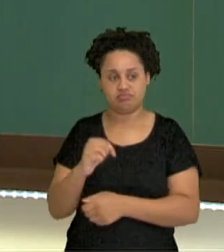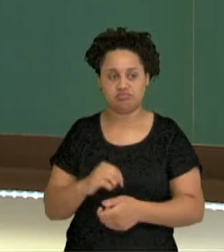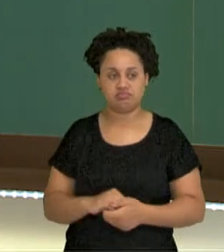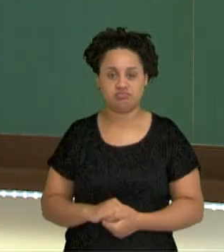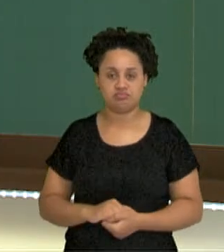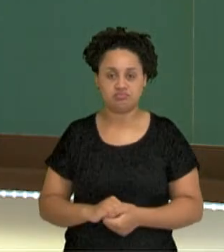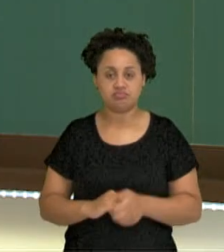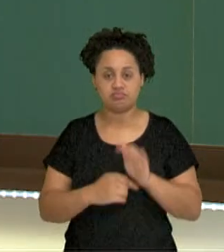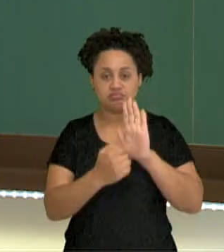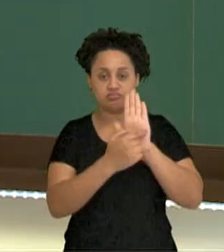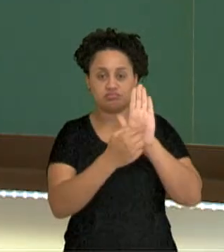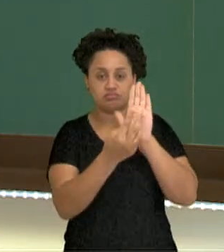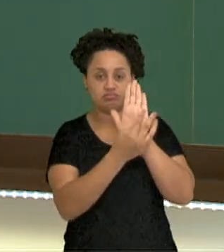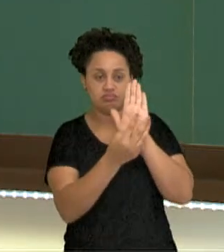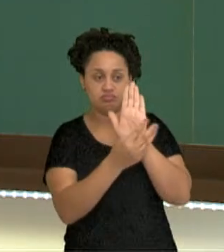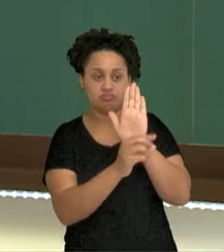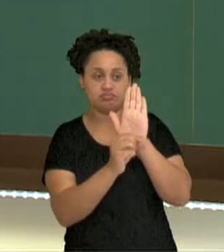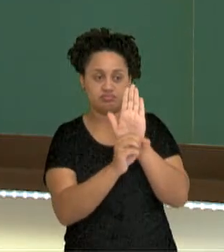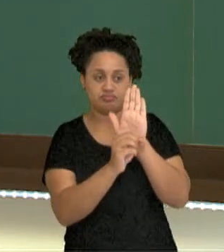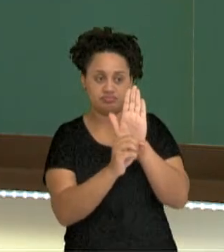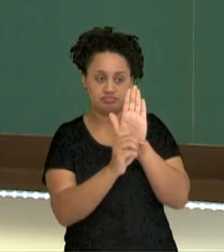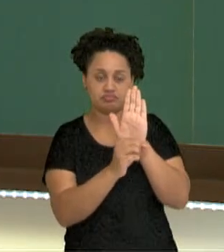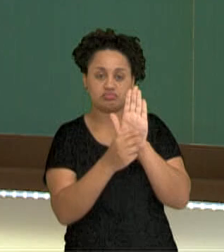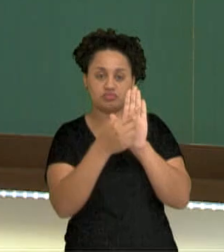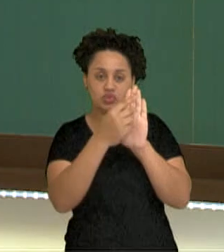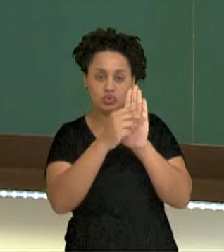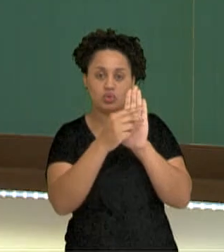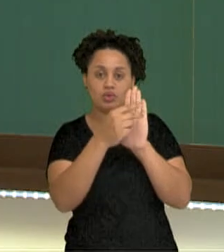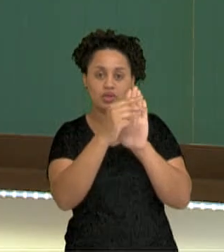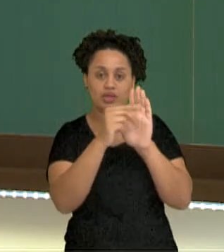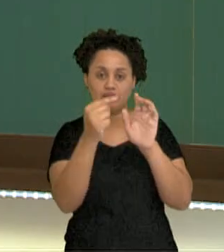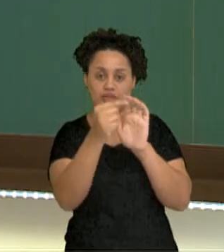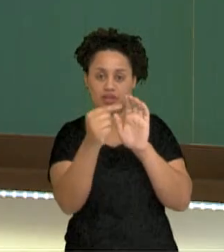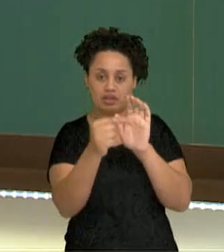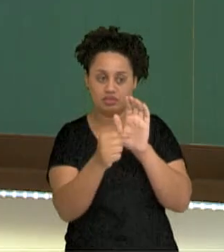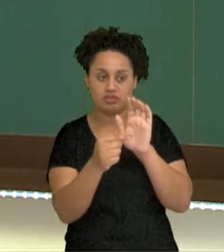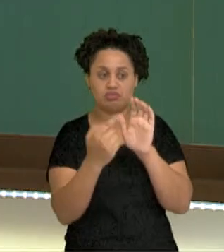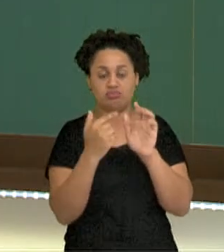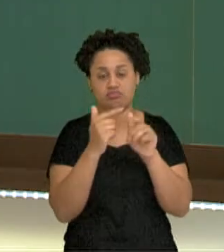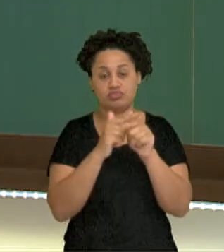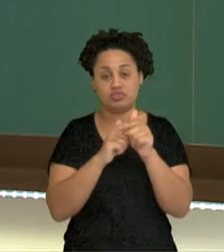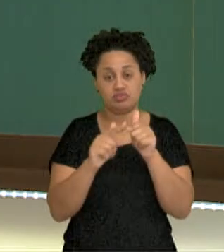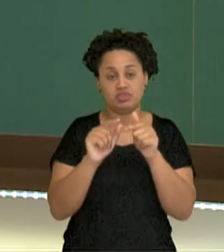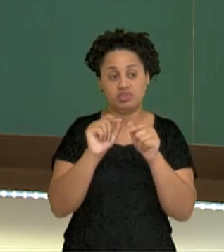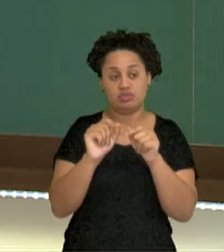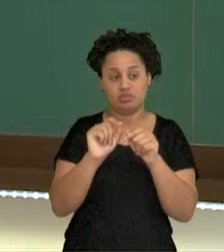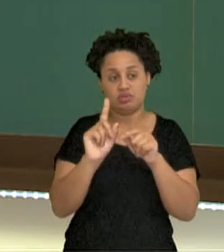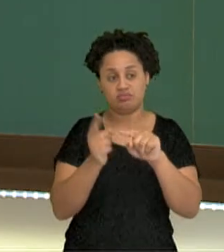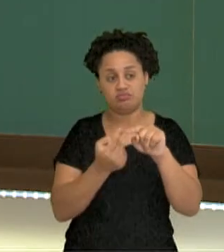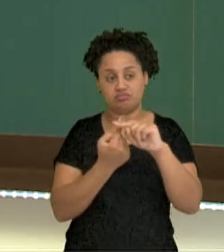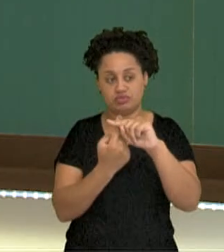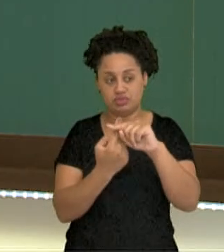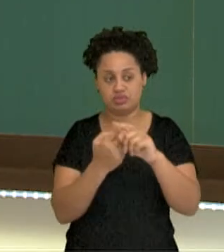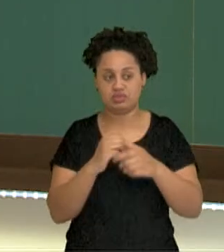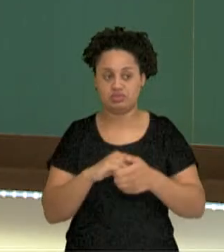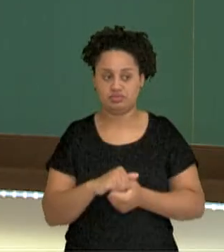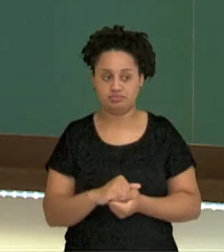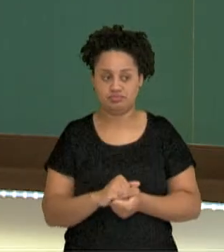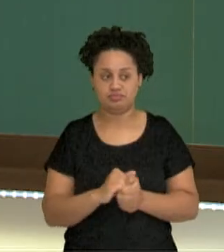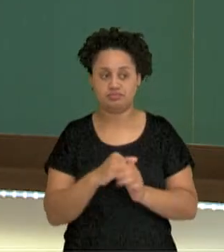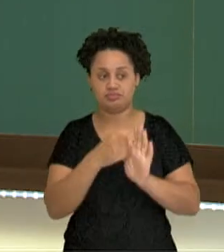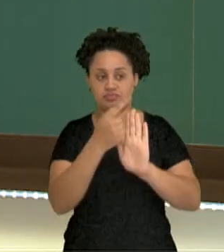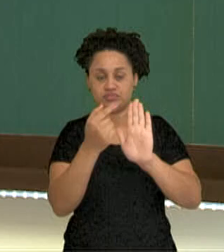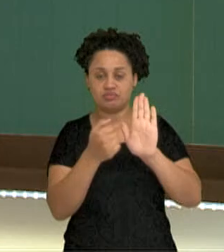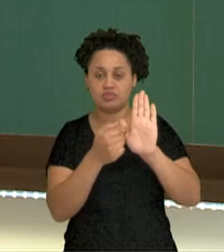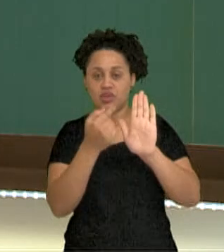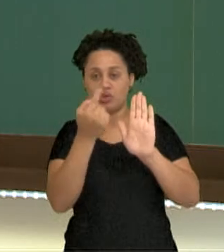terceiro quadrante, como seno e cosseno são negativos, a sua divisão dá um número positivo. E no quarto